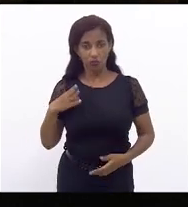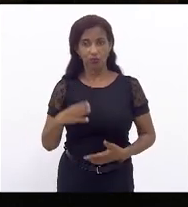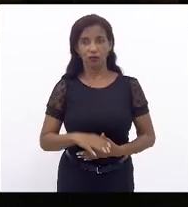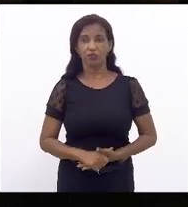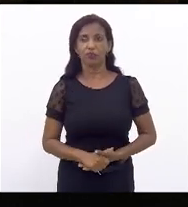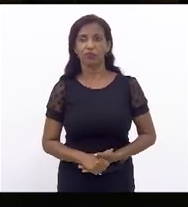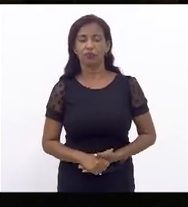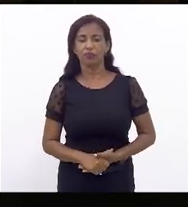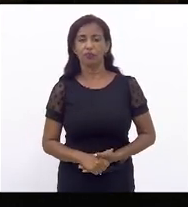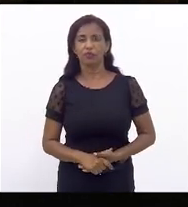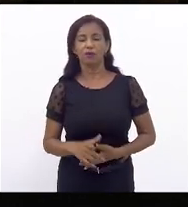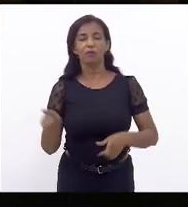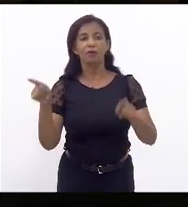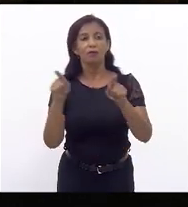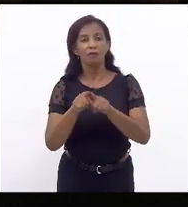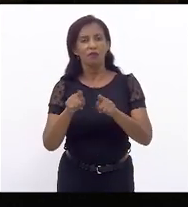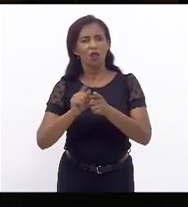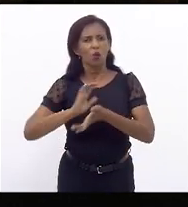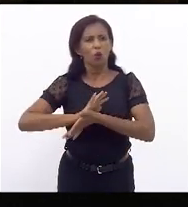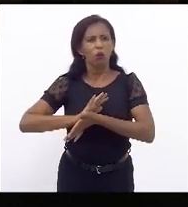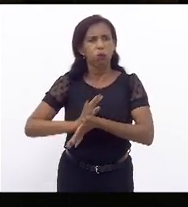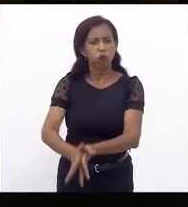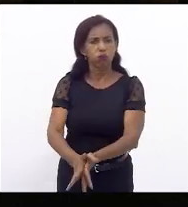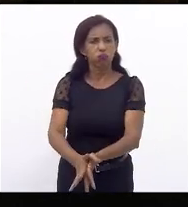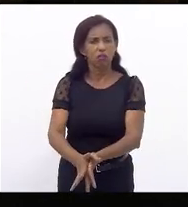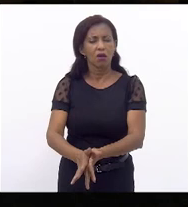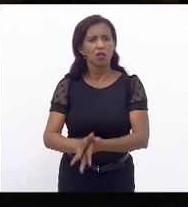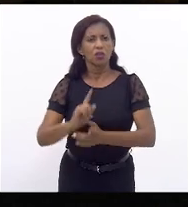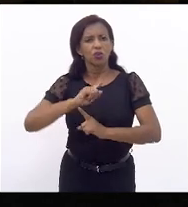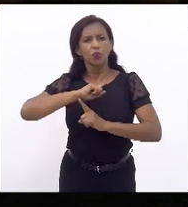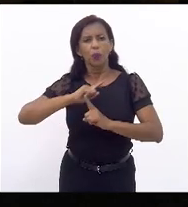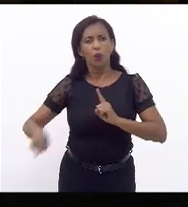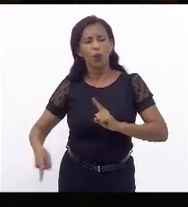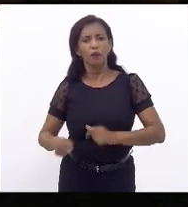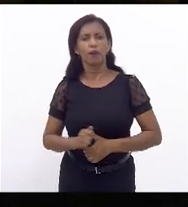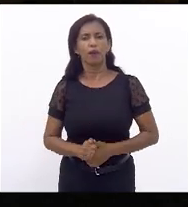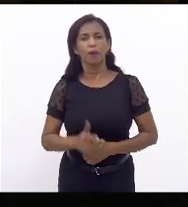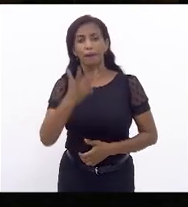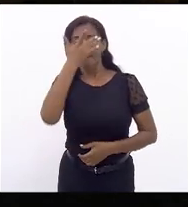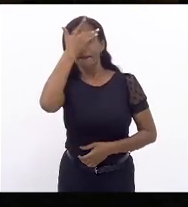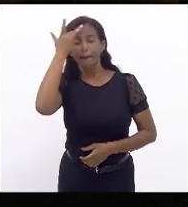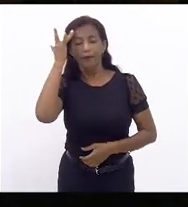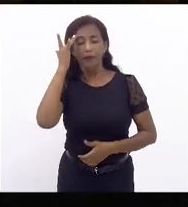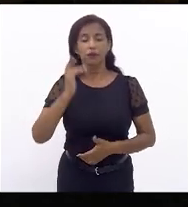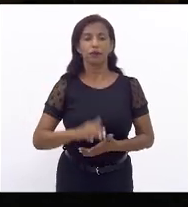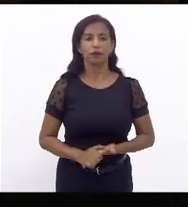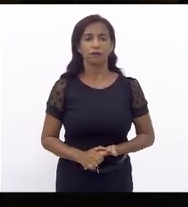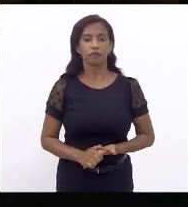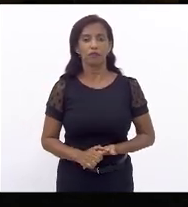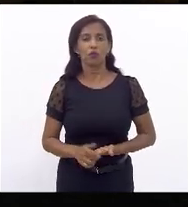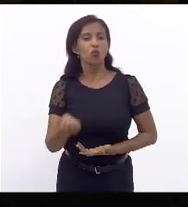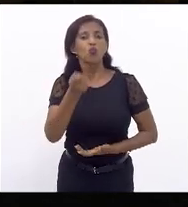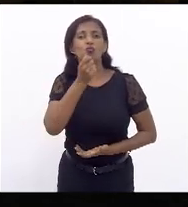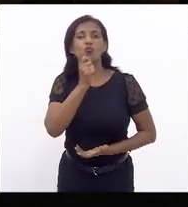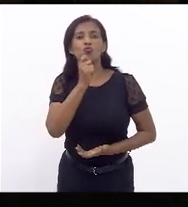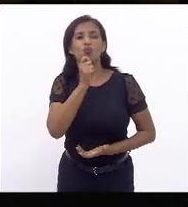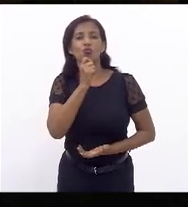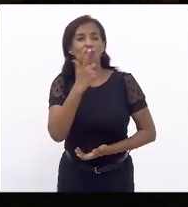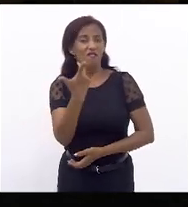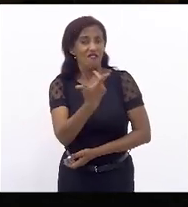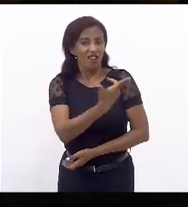ele teve a ousadia e também a covardia de proibir que pessoas que não